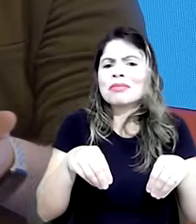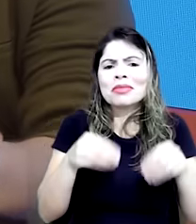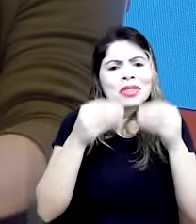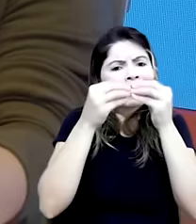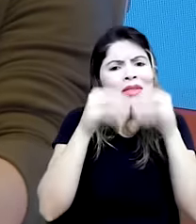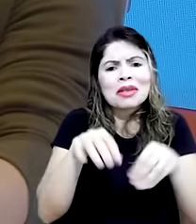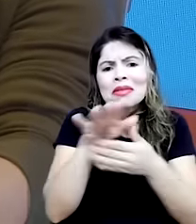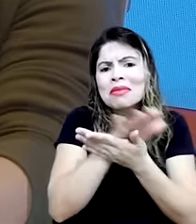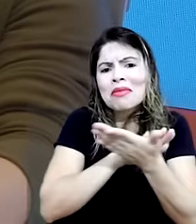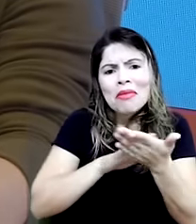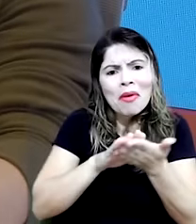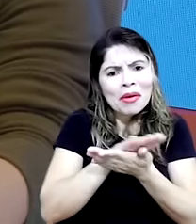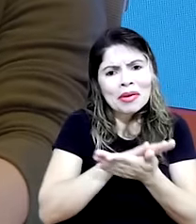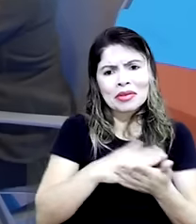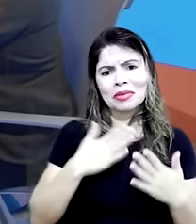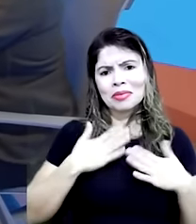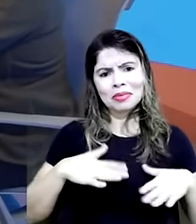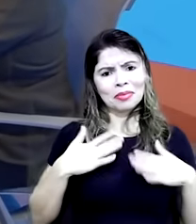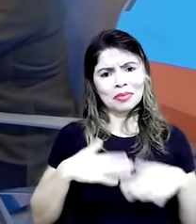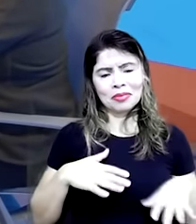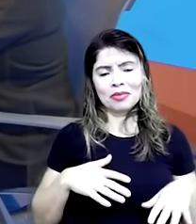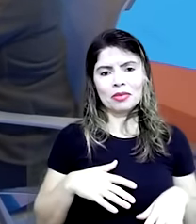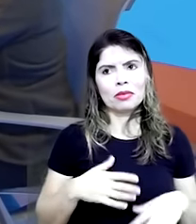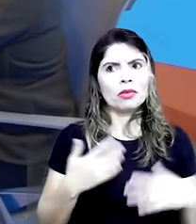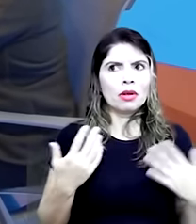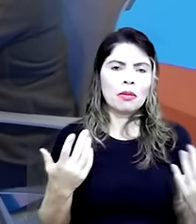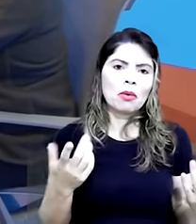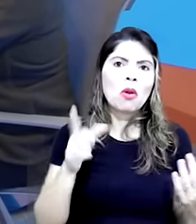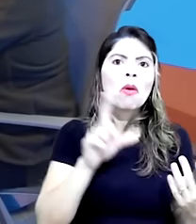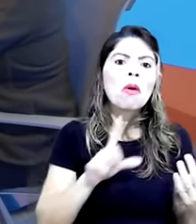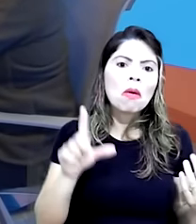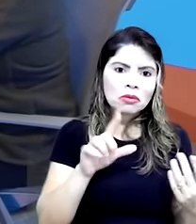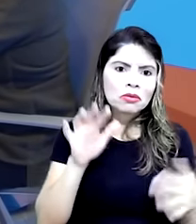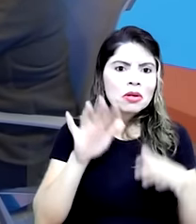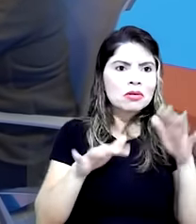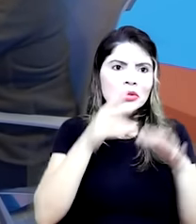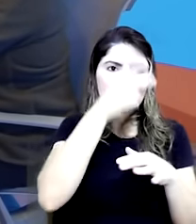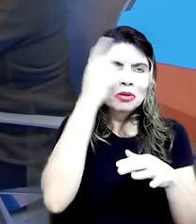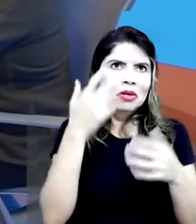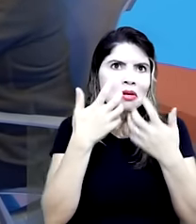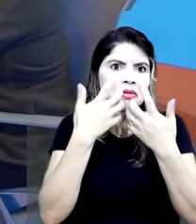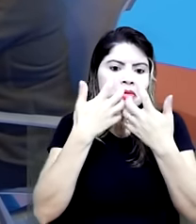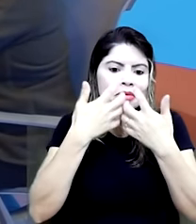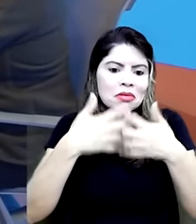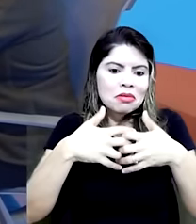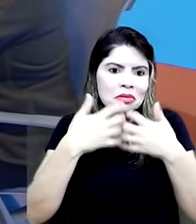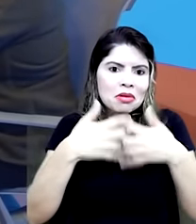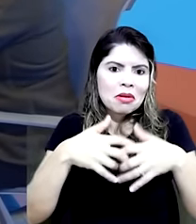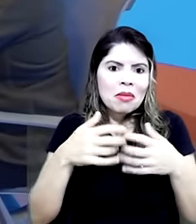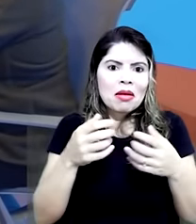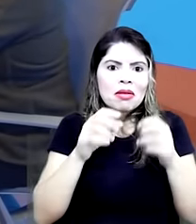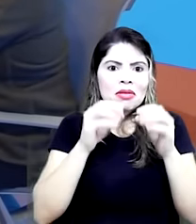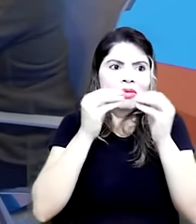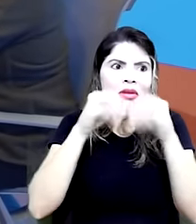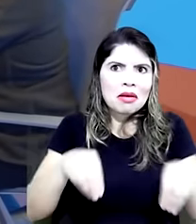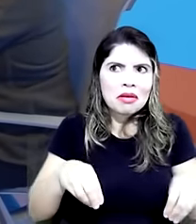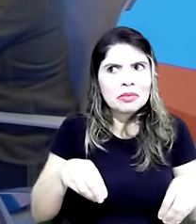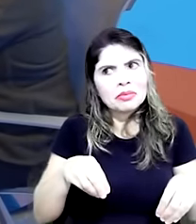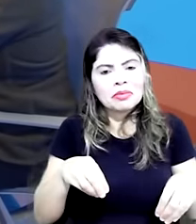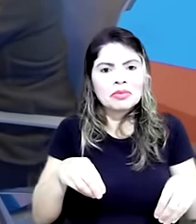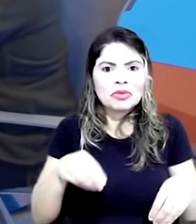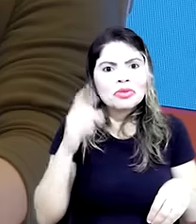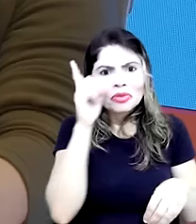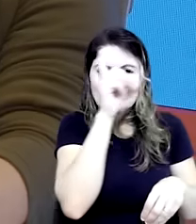ah estragar um sistema e é só voltar não des volta não é e e as fotos mesmo que você Edite e finalize ali e dep